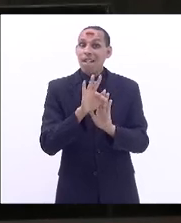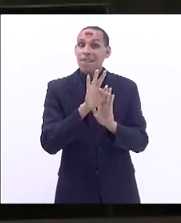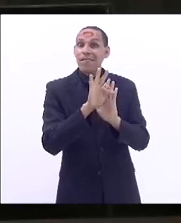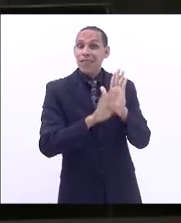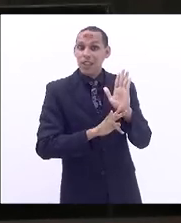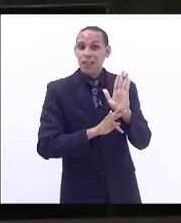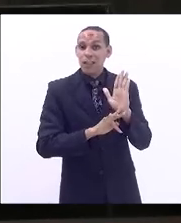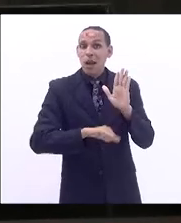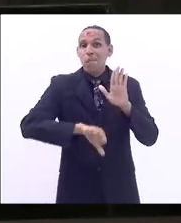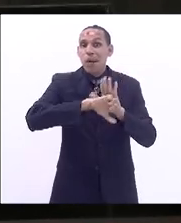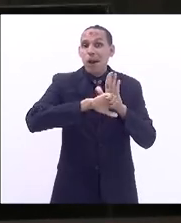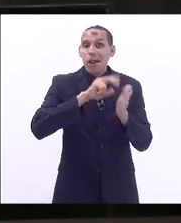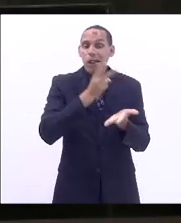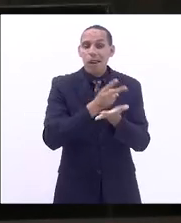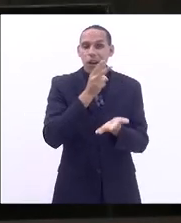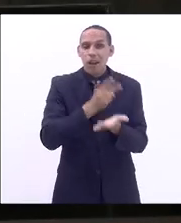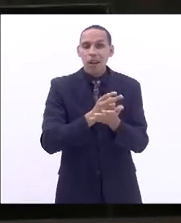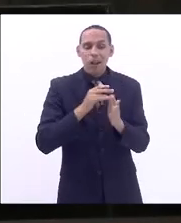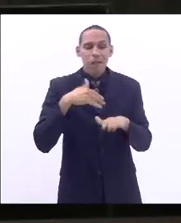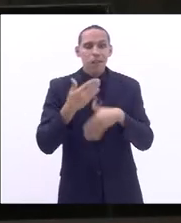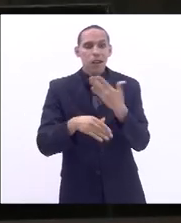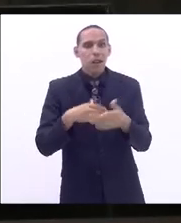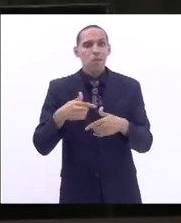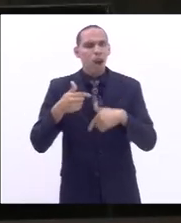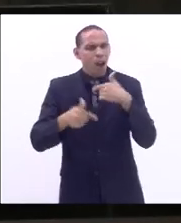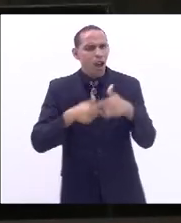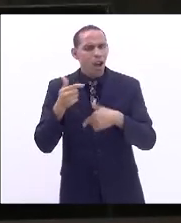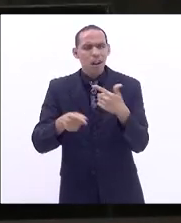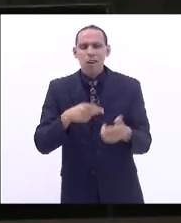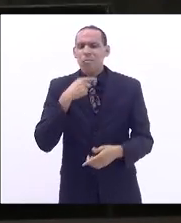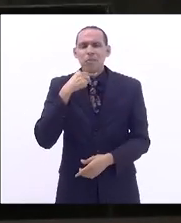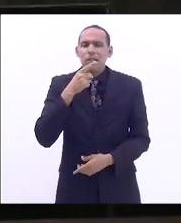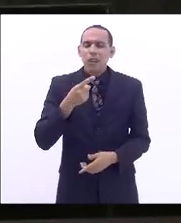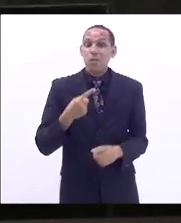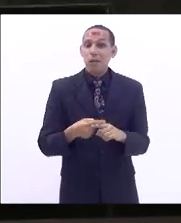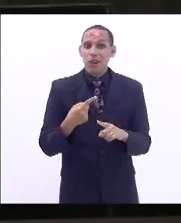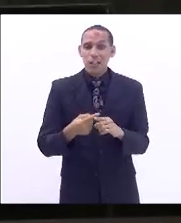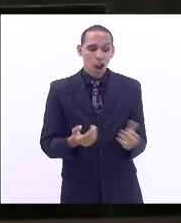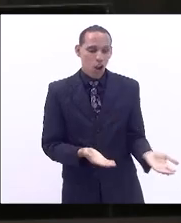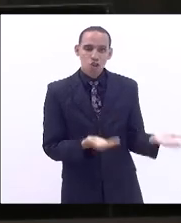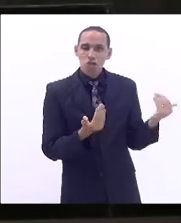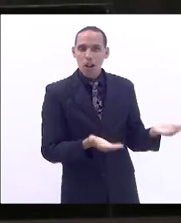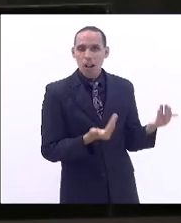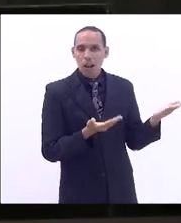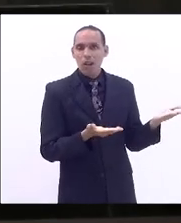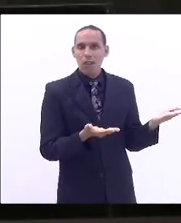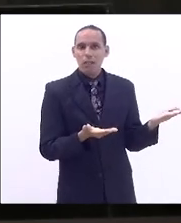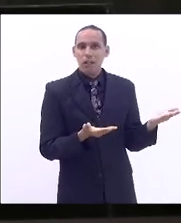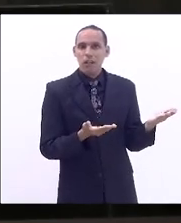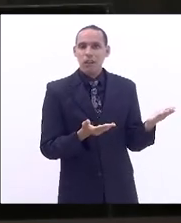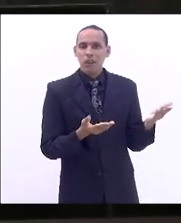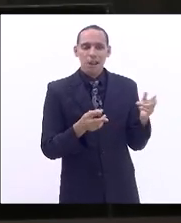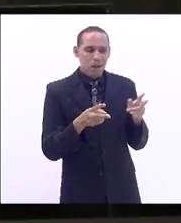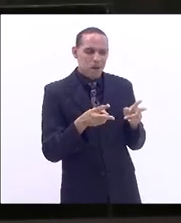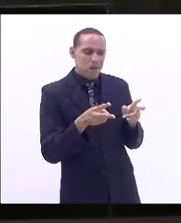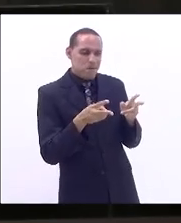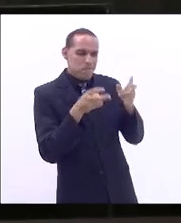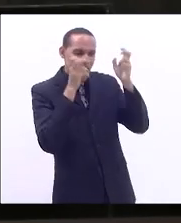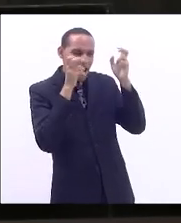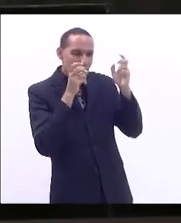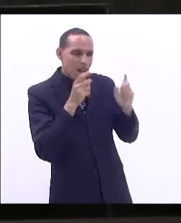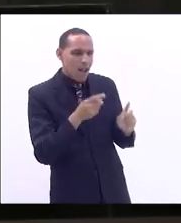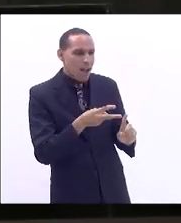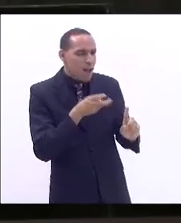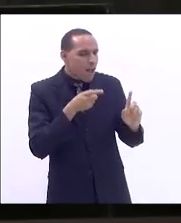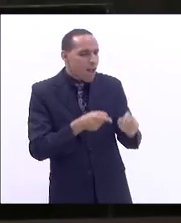criminal que depois tem dificuldade de encontrar emprego porque quando esse jovem é reconh eu